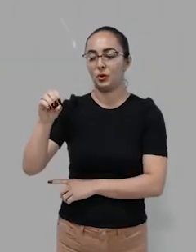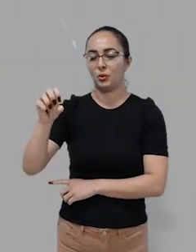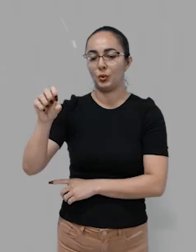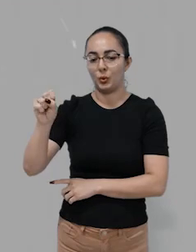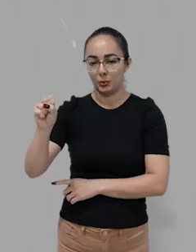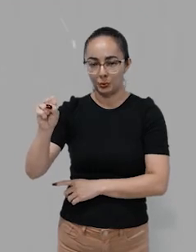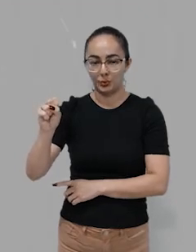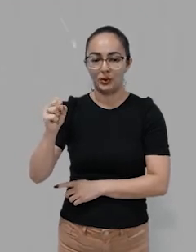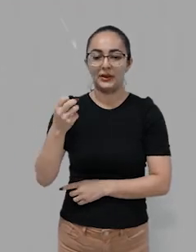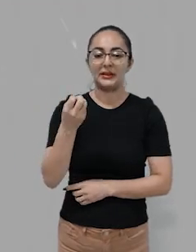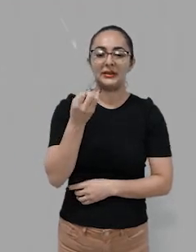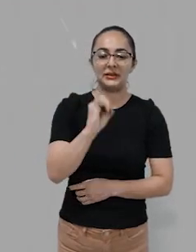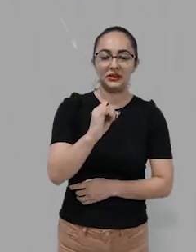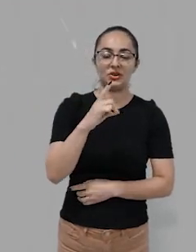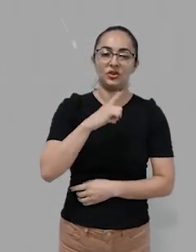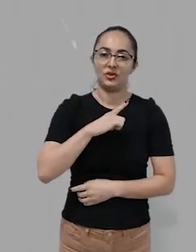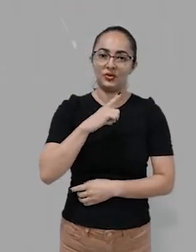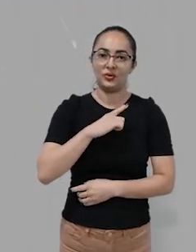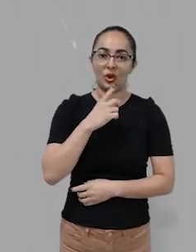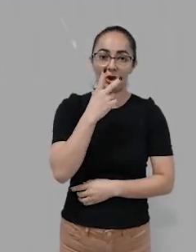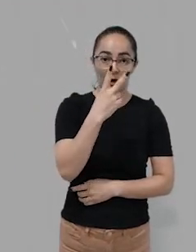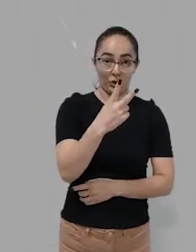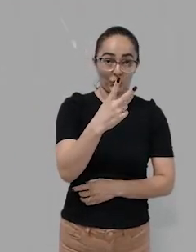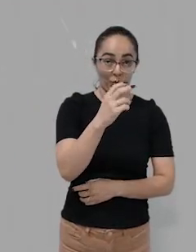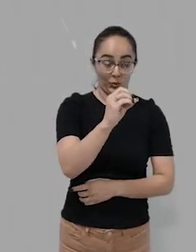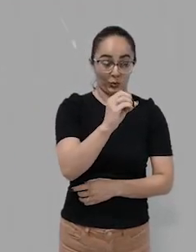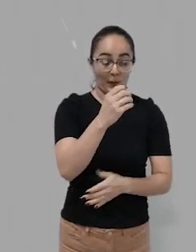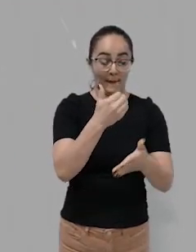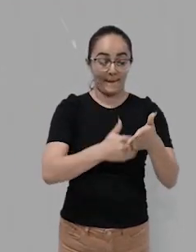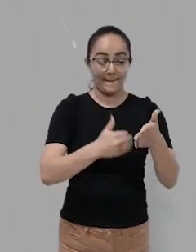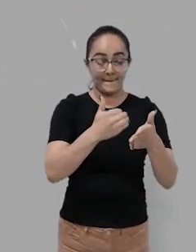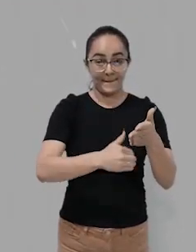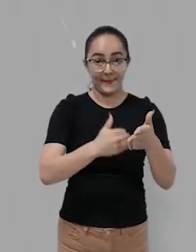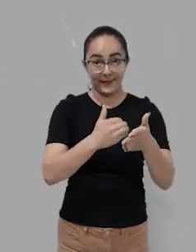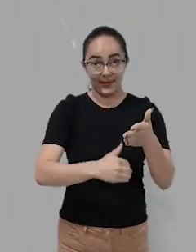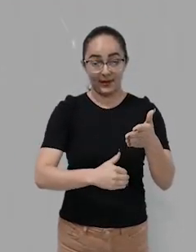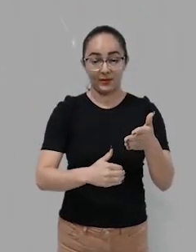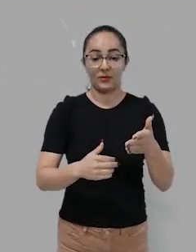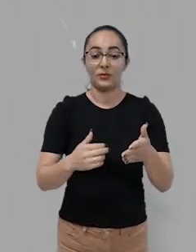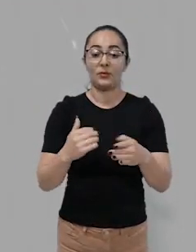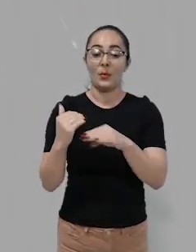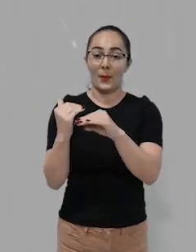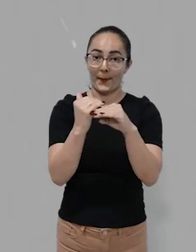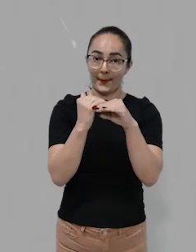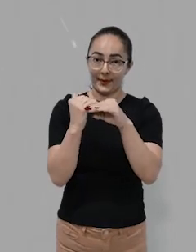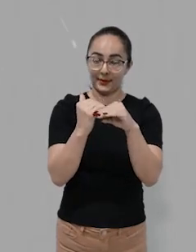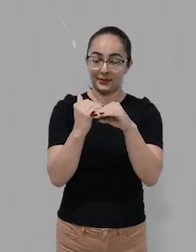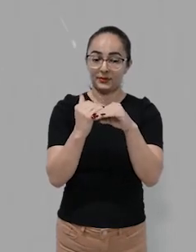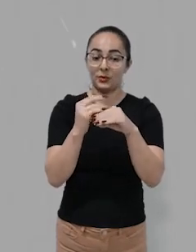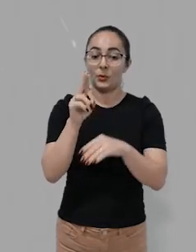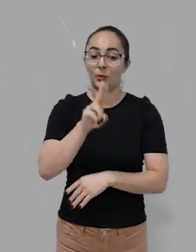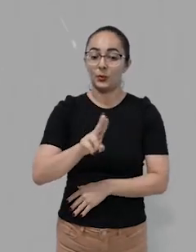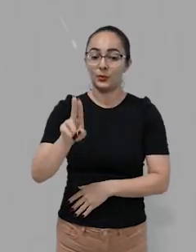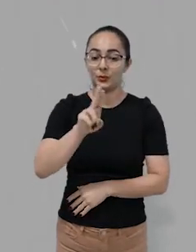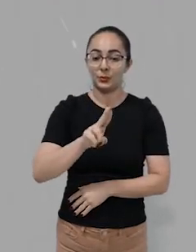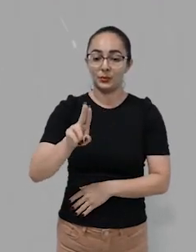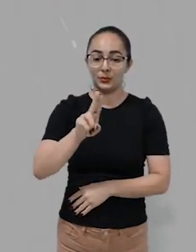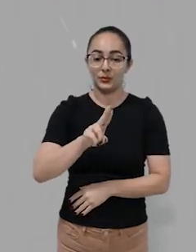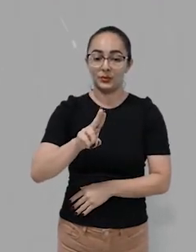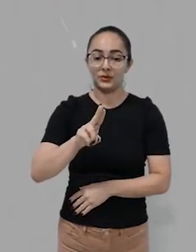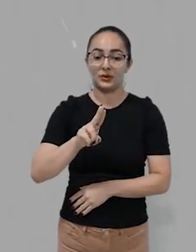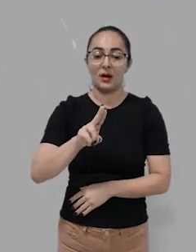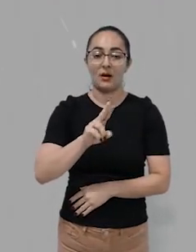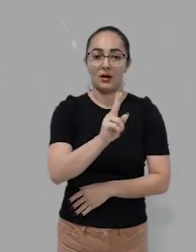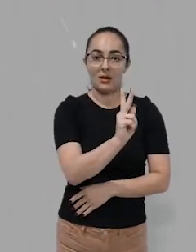2 oxigênios a menos em relação ao padrão, então eu vou usar o prefixo hipo antes do nome do